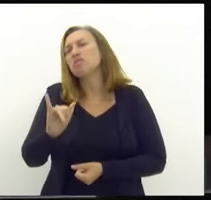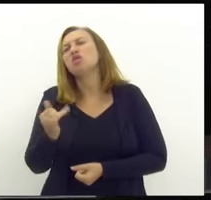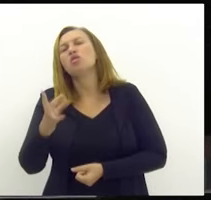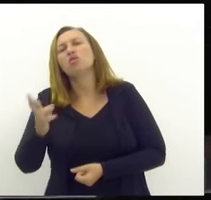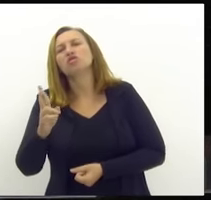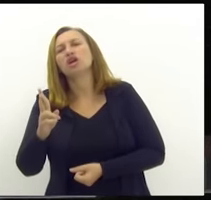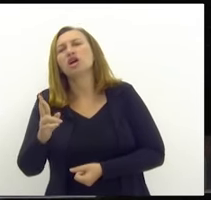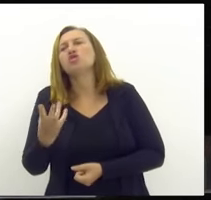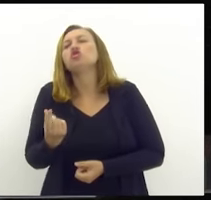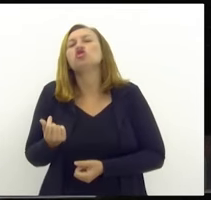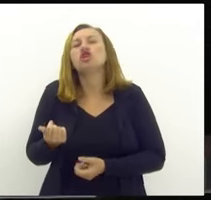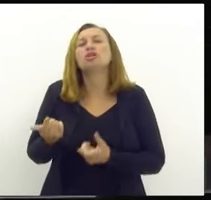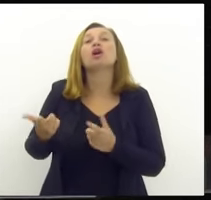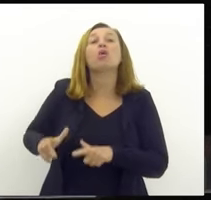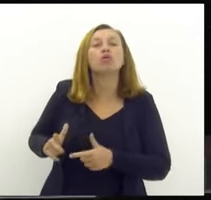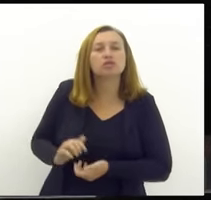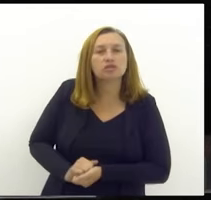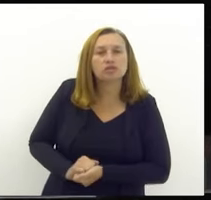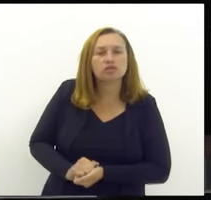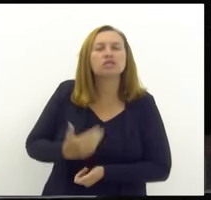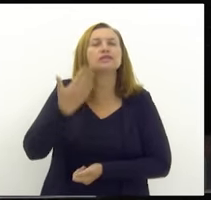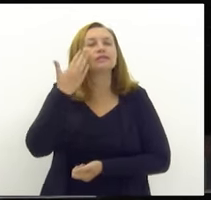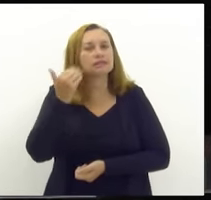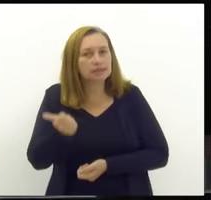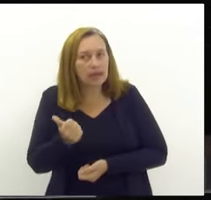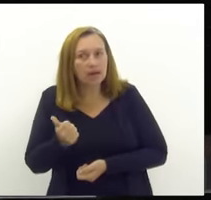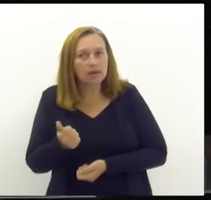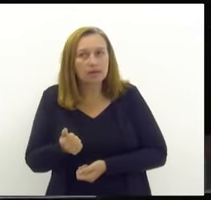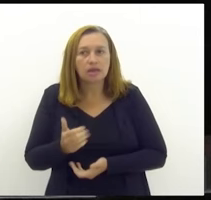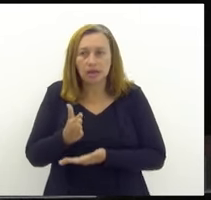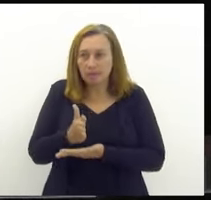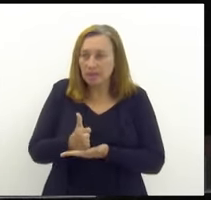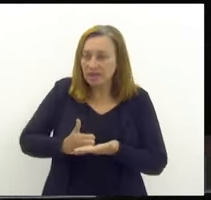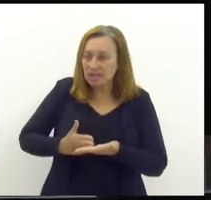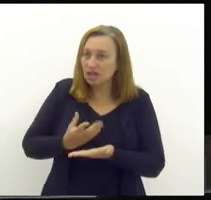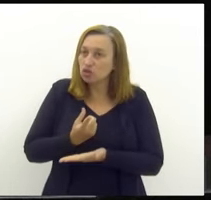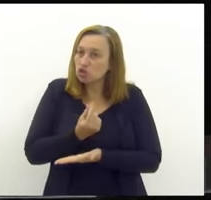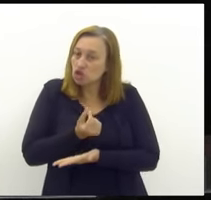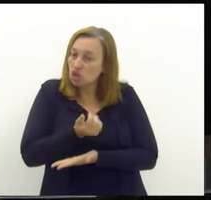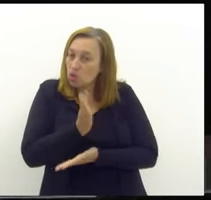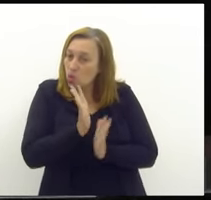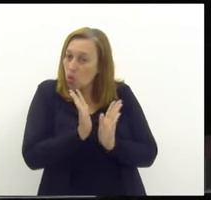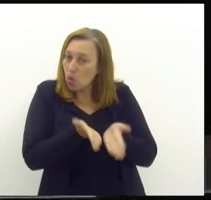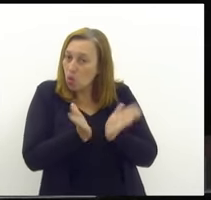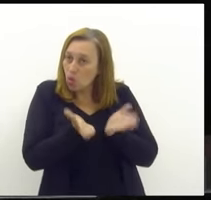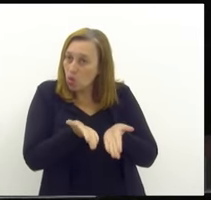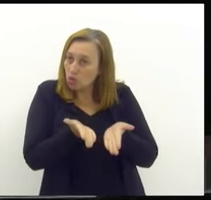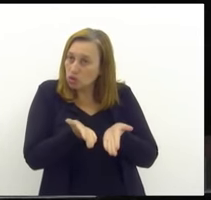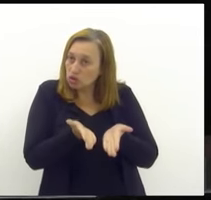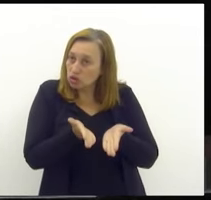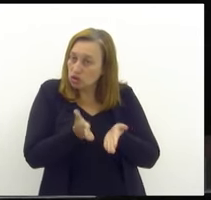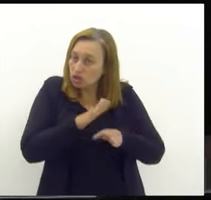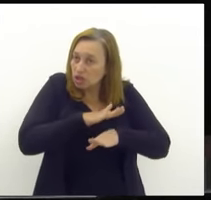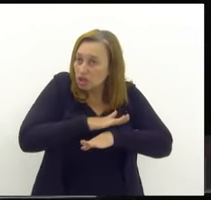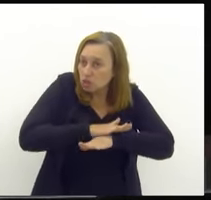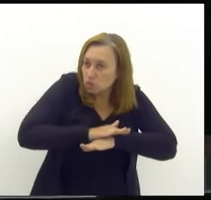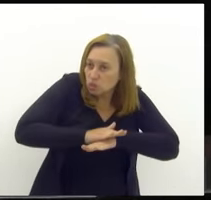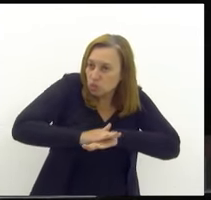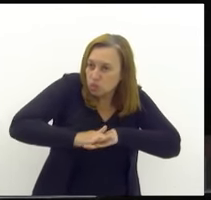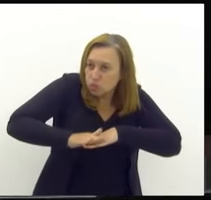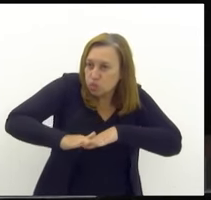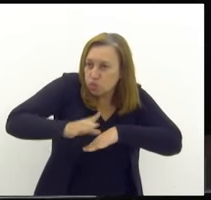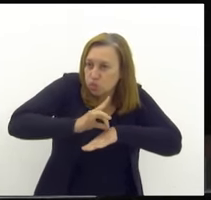que tá esse dinheiro a gente sabe que boa parte disso hoje virou asfalto chegou